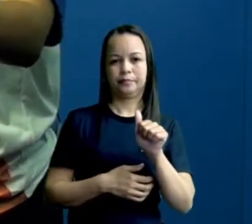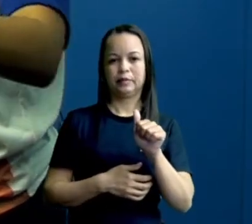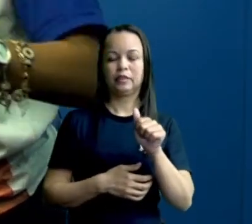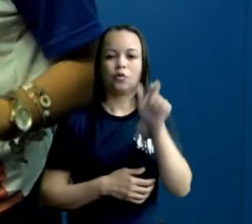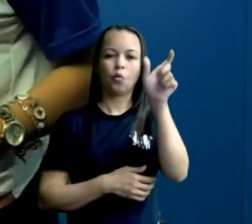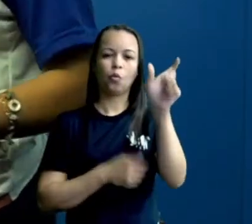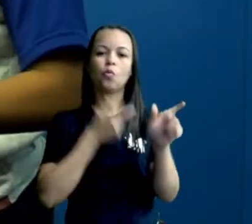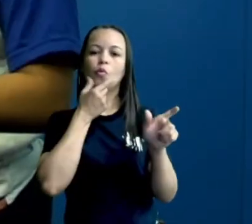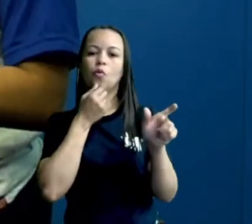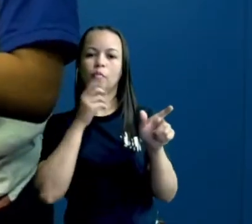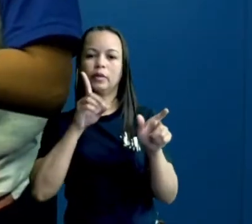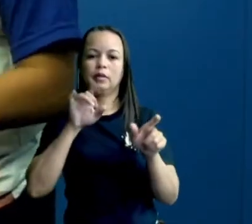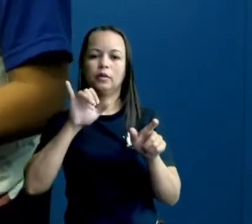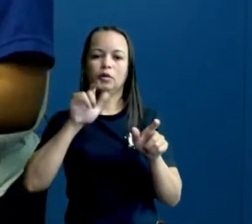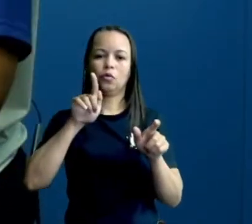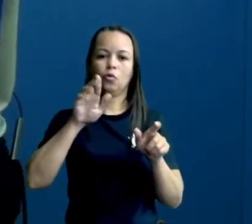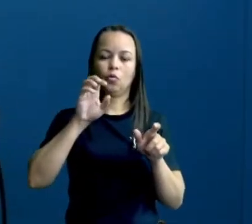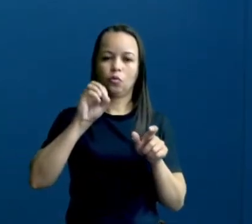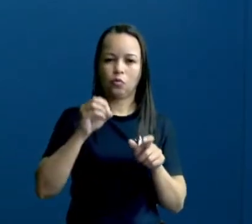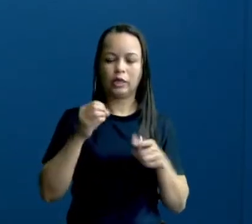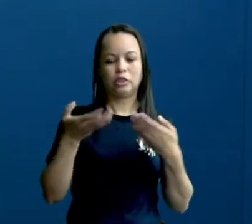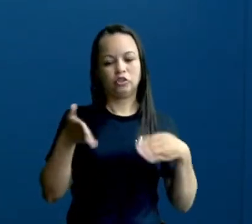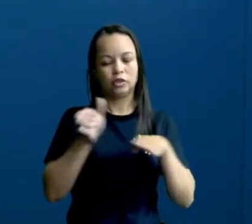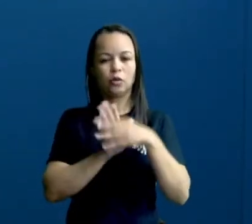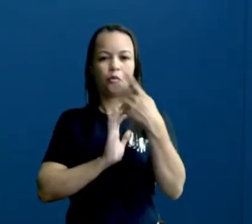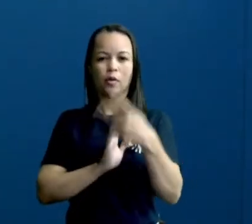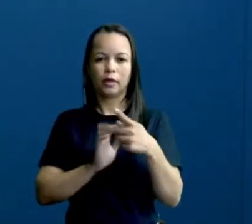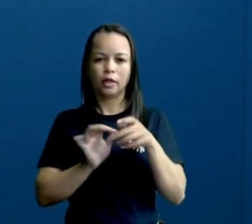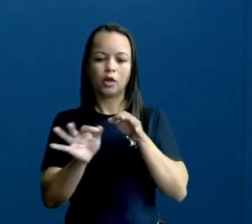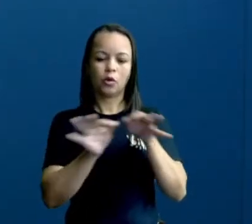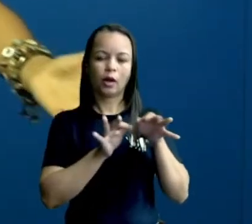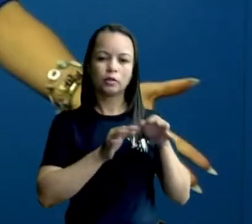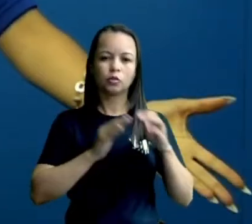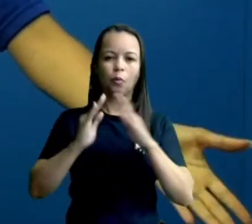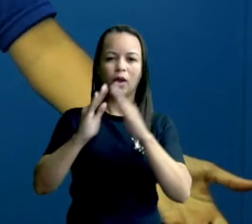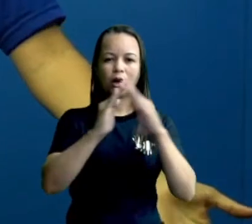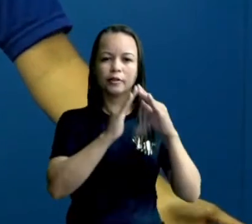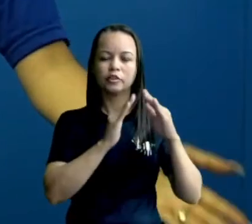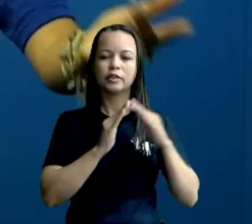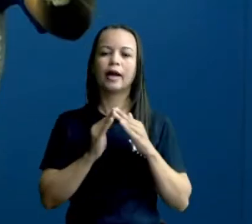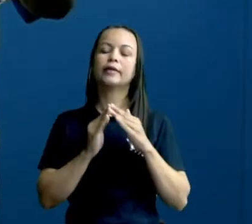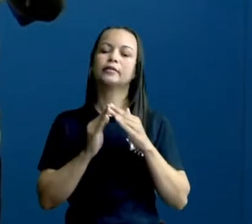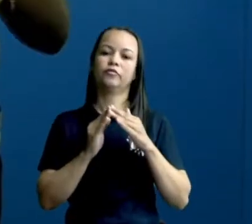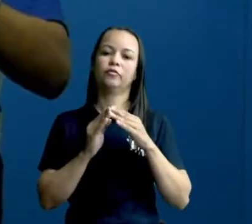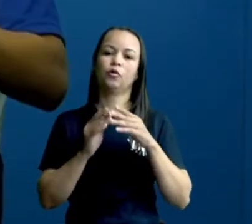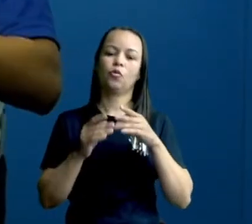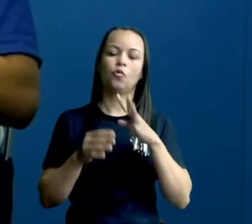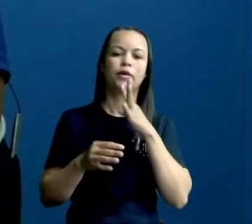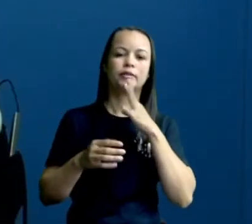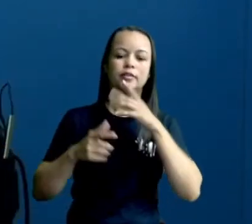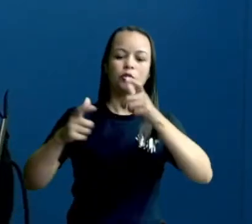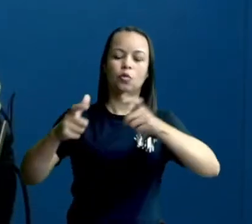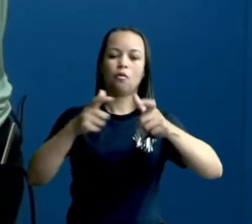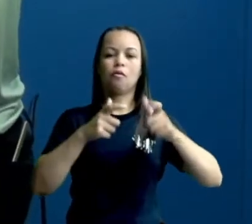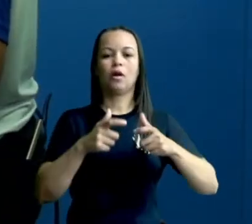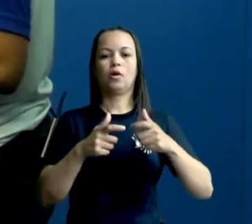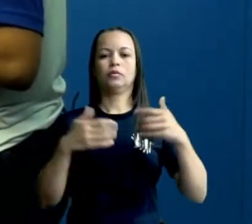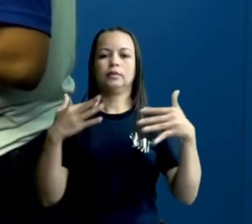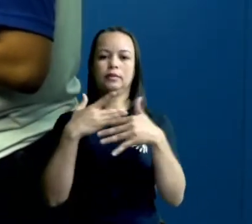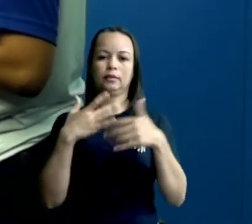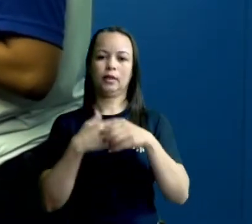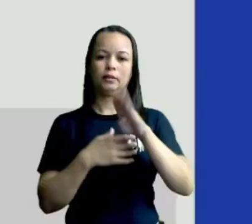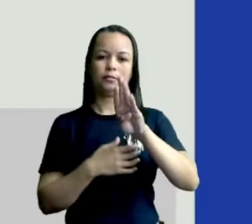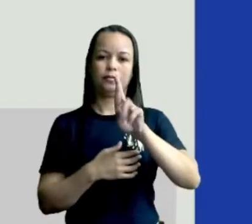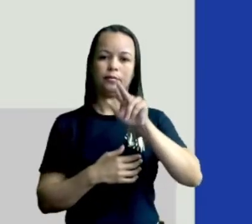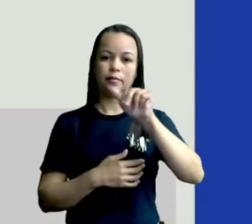dele, construiu o povoado. Quando ele morreu, aquele povoado ficou conhecido como cidade de Braga. Ótimo,